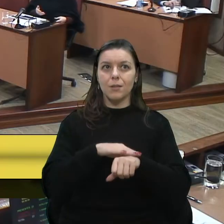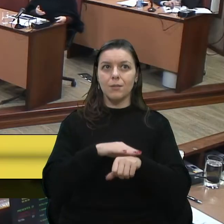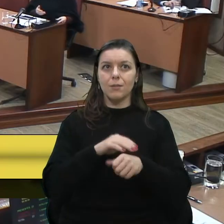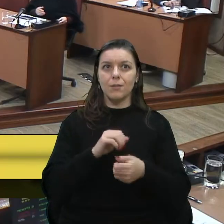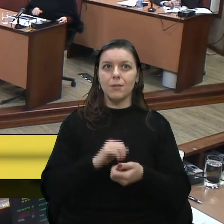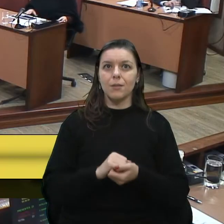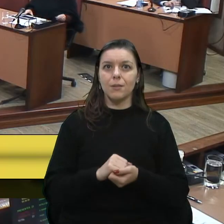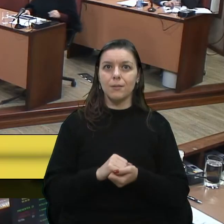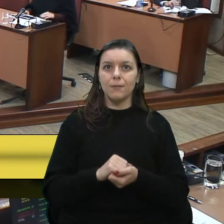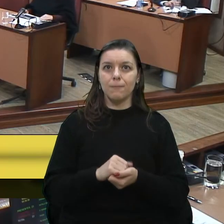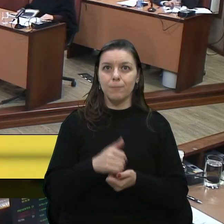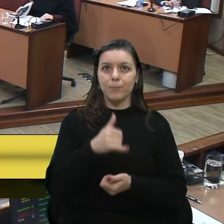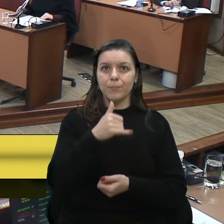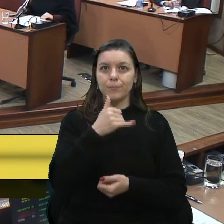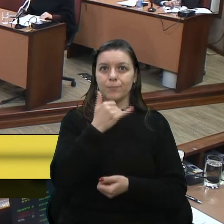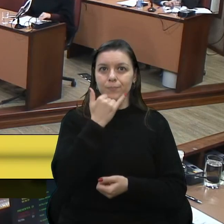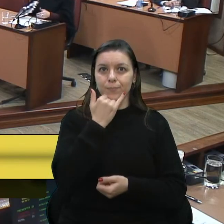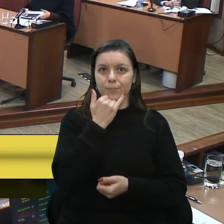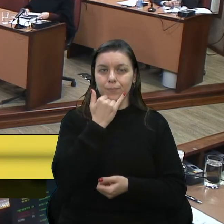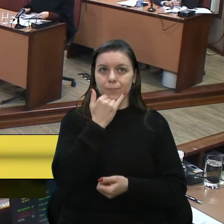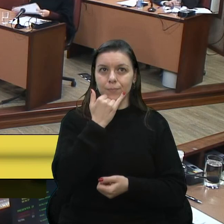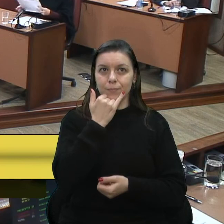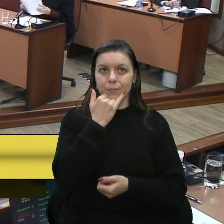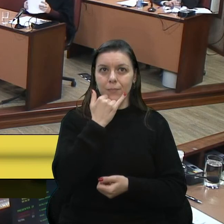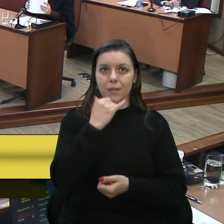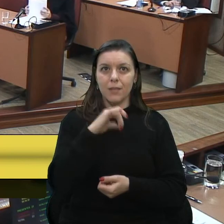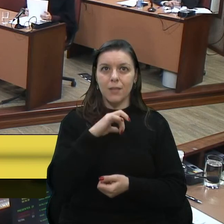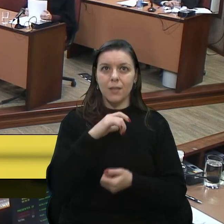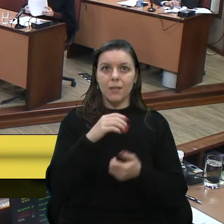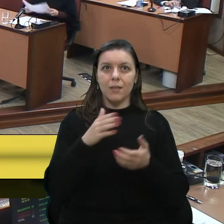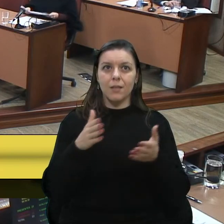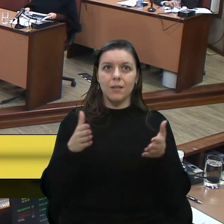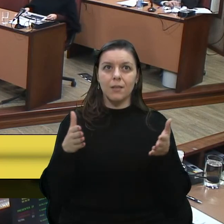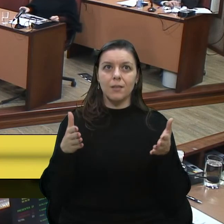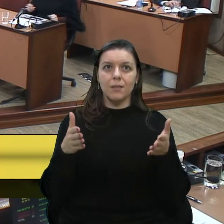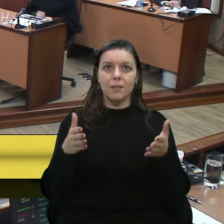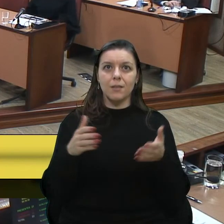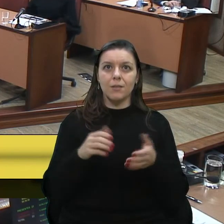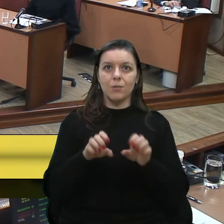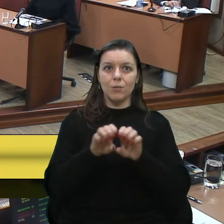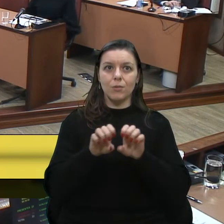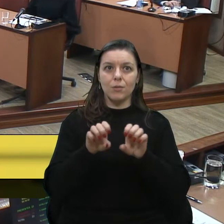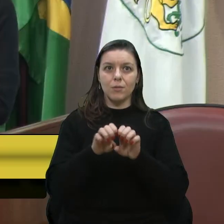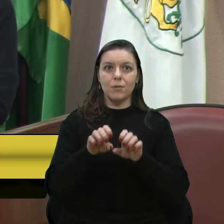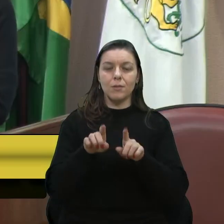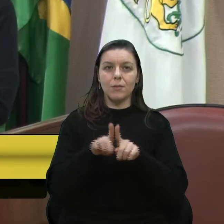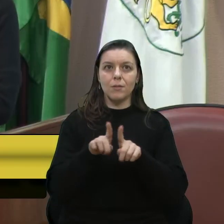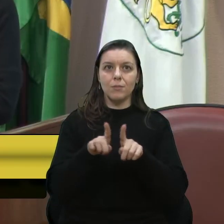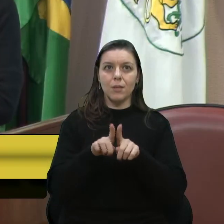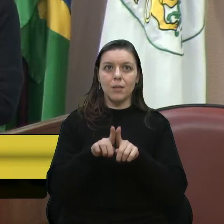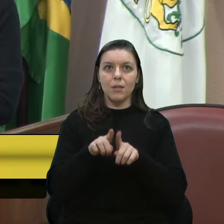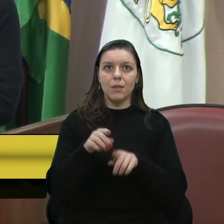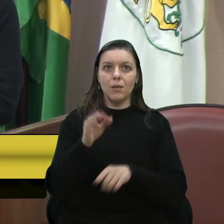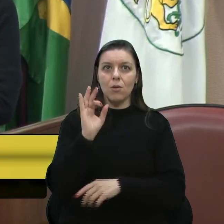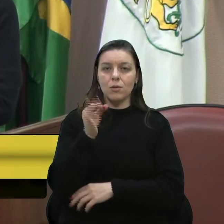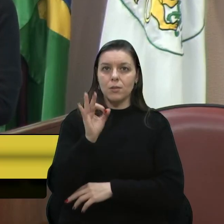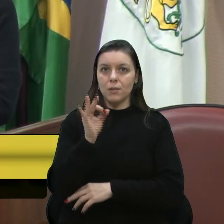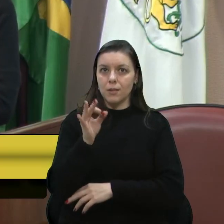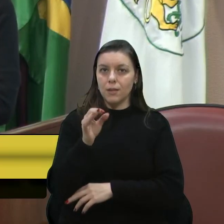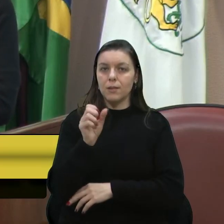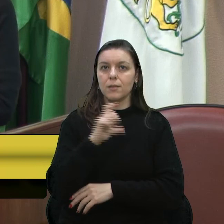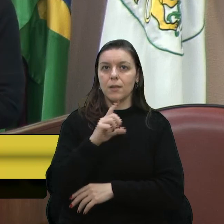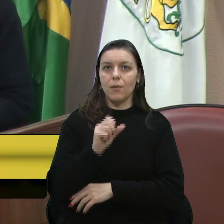Não? Desculpa, foi quem me cedeu o espaço, é quem faz parte dessa construção também. Então, com certeza, tem uma